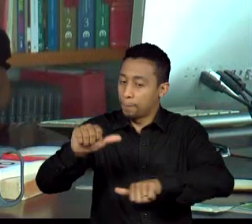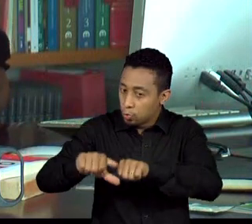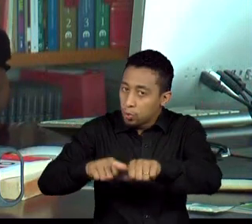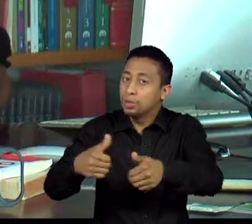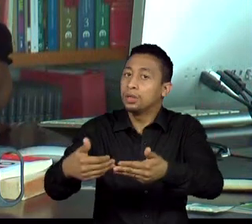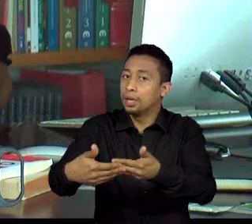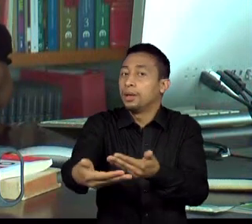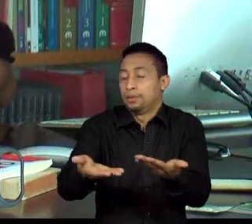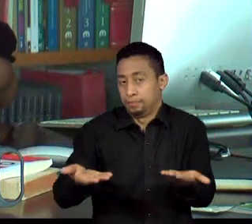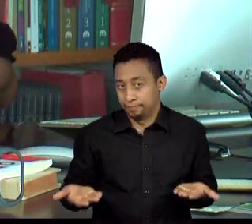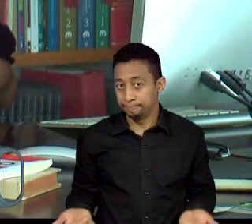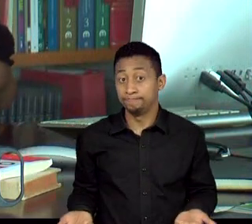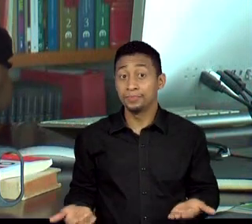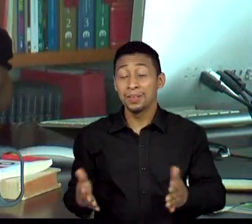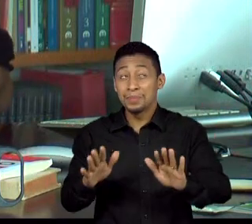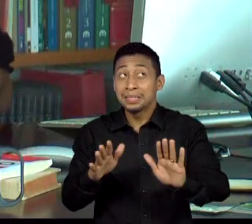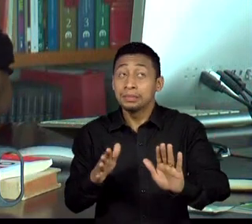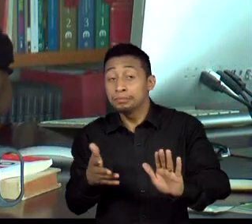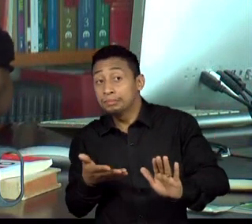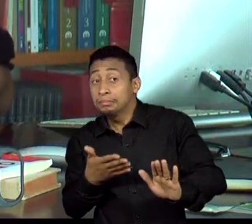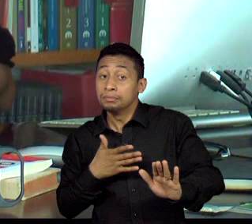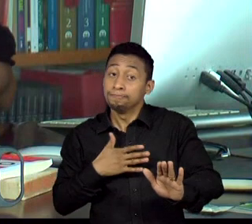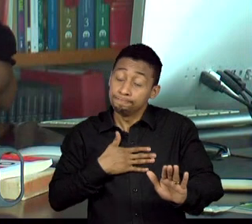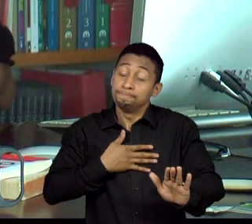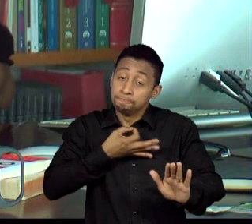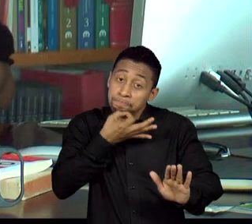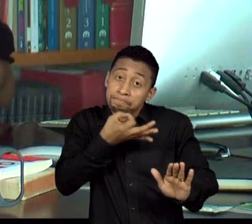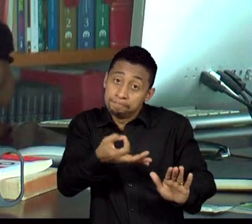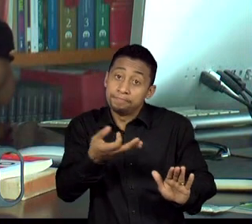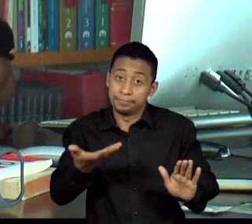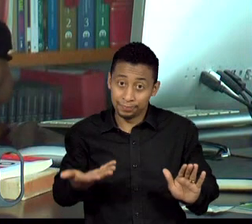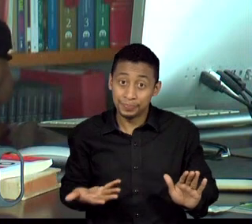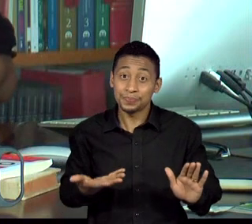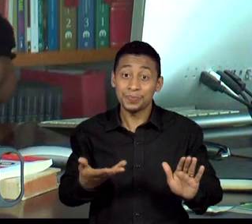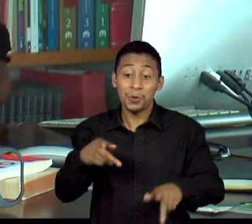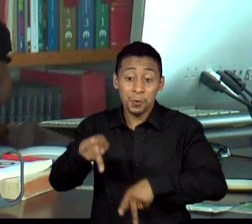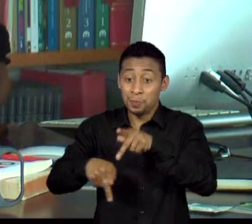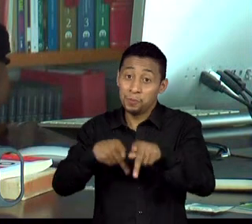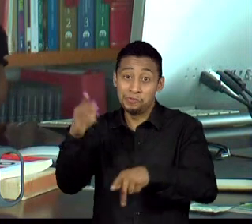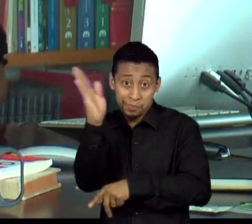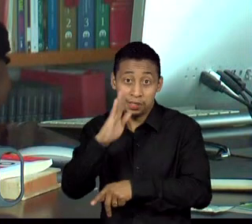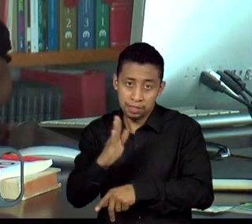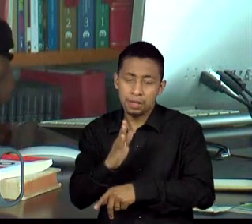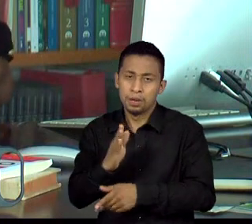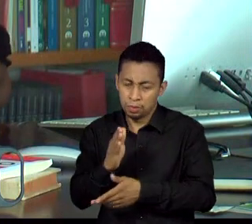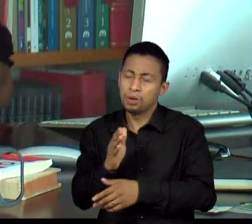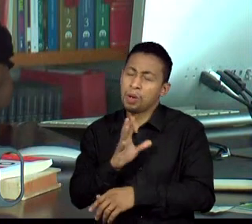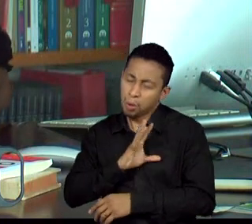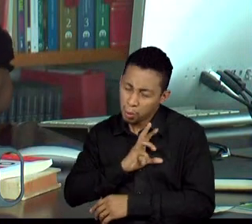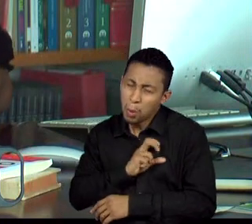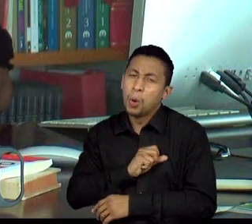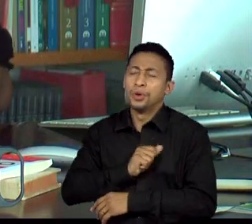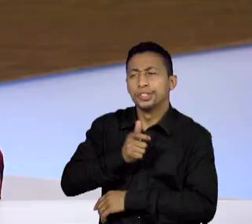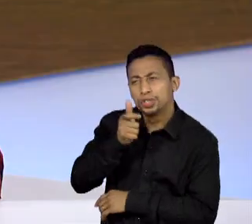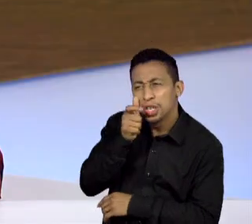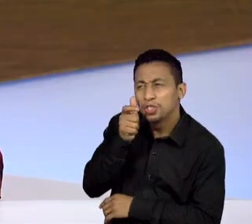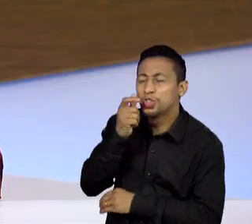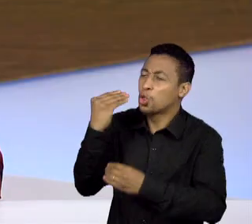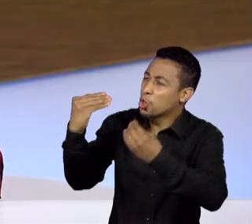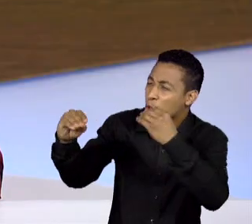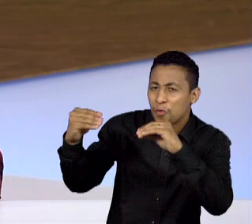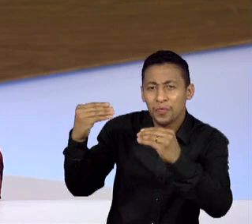mas eu acho que os brasileiros ainda gostam de ver os seus atores, as